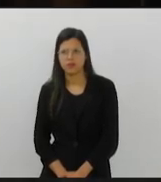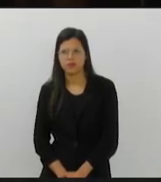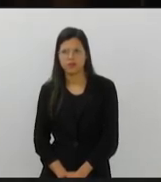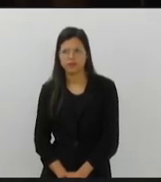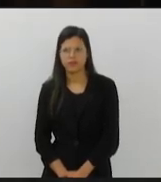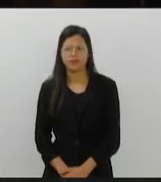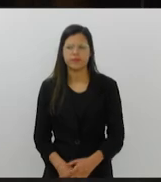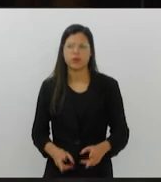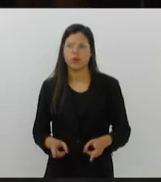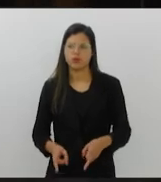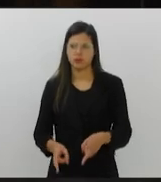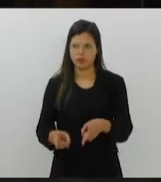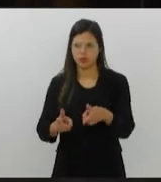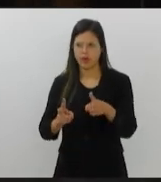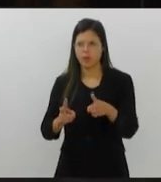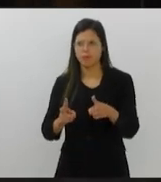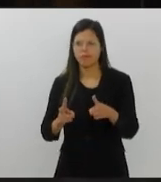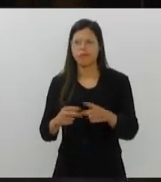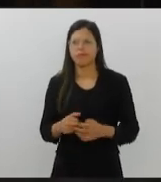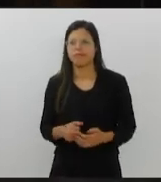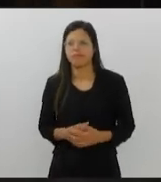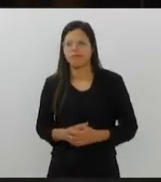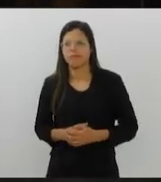Vamos seguir aqui.